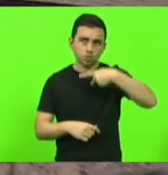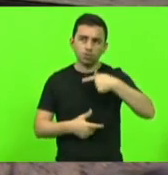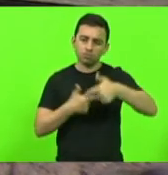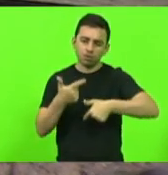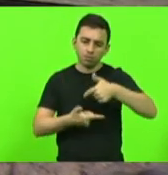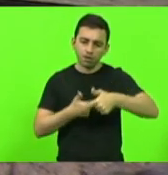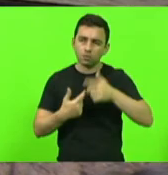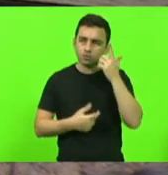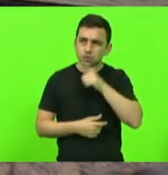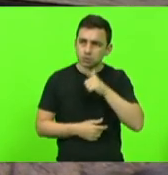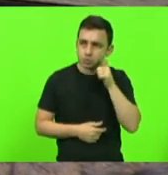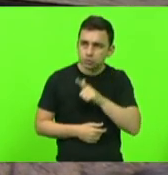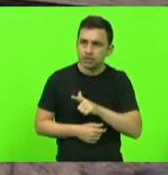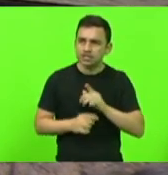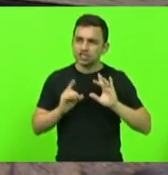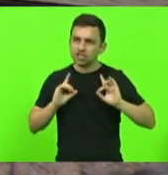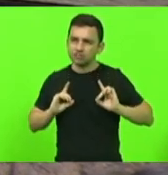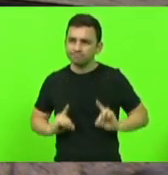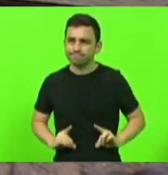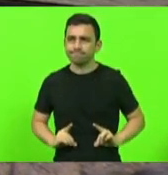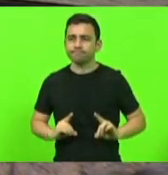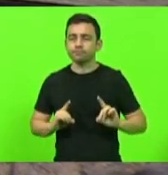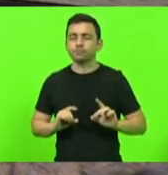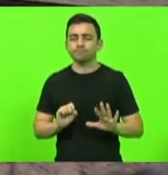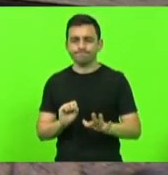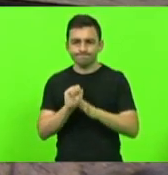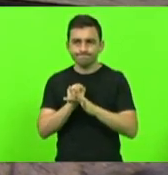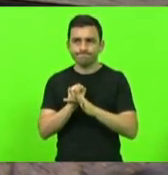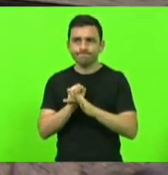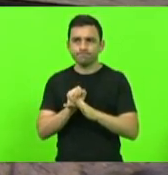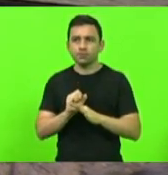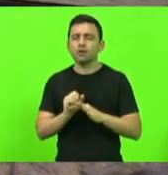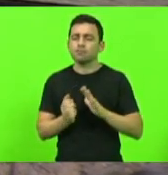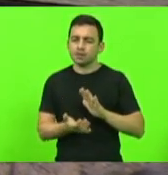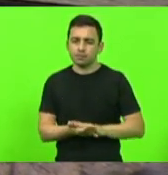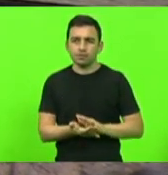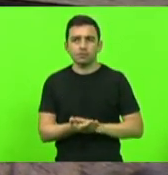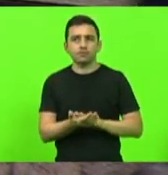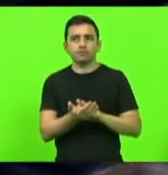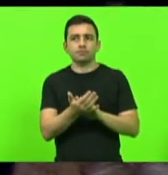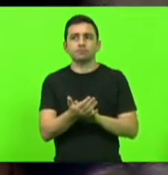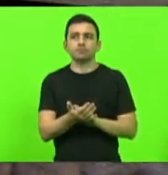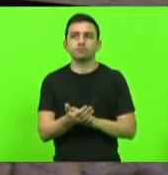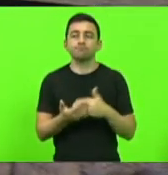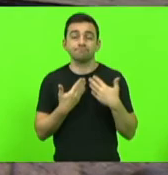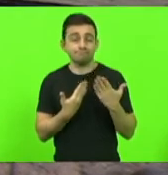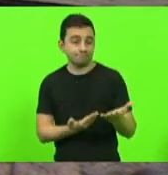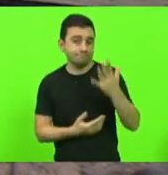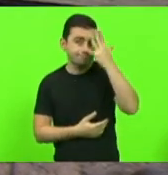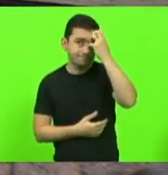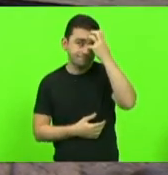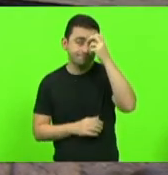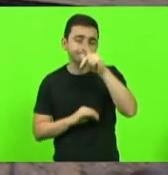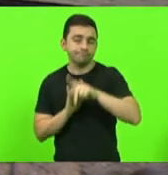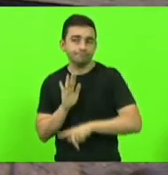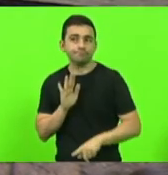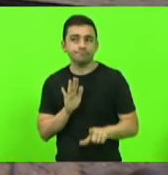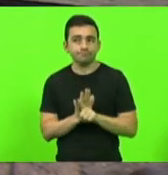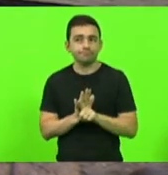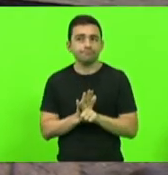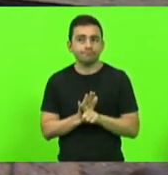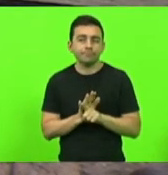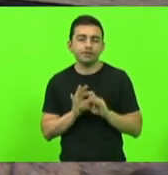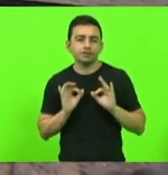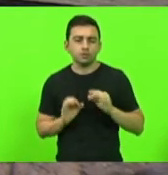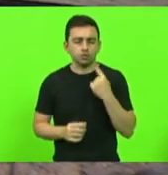garantida, terem sua dignidade garantida. Então, parabenizo o deputado Ismael pelo projeto de lei e tem, com certeza,